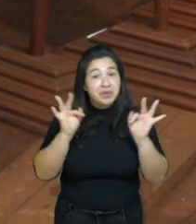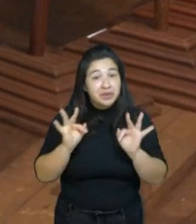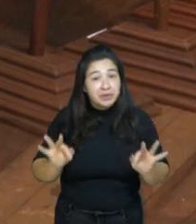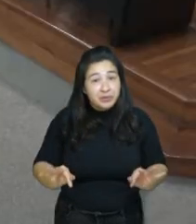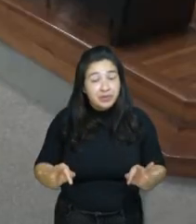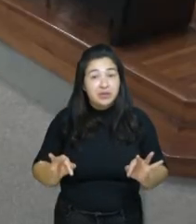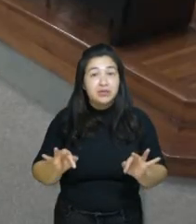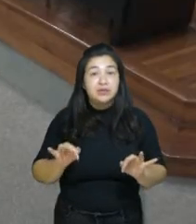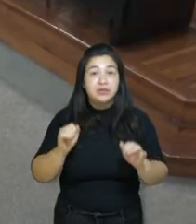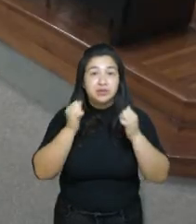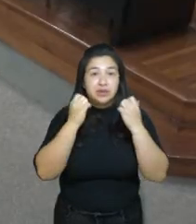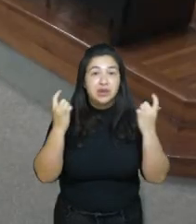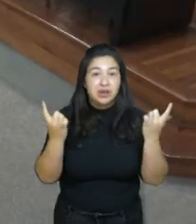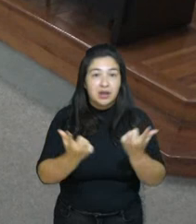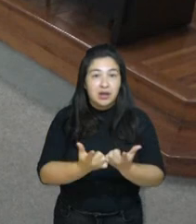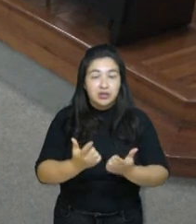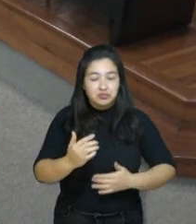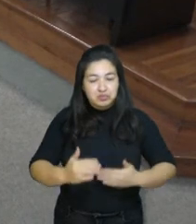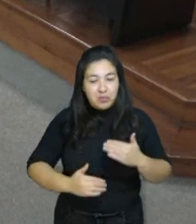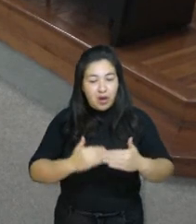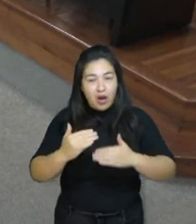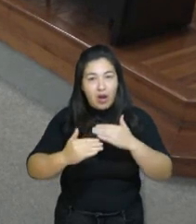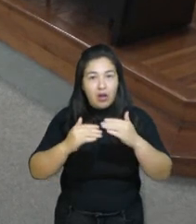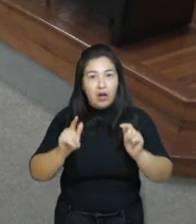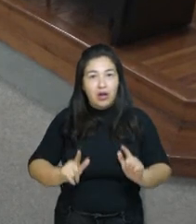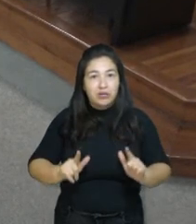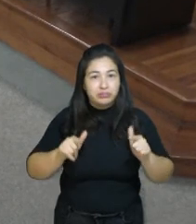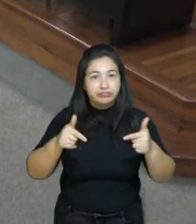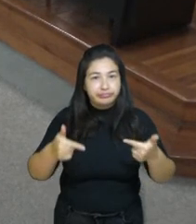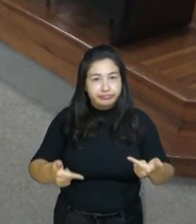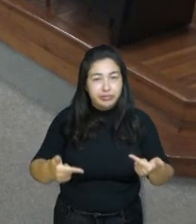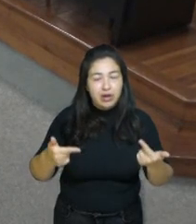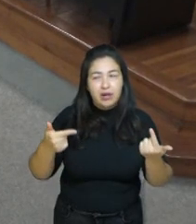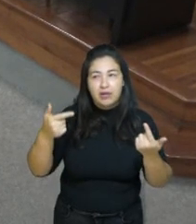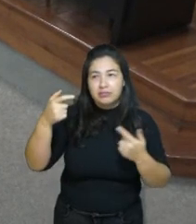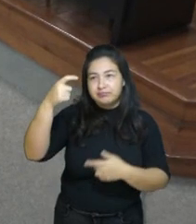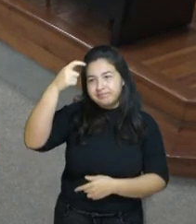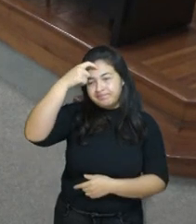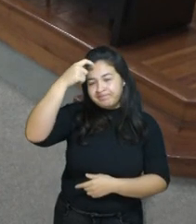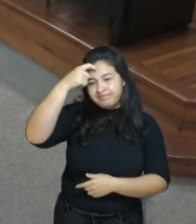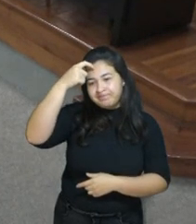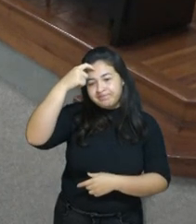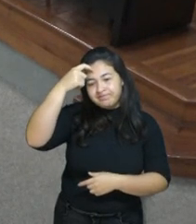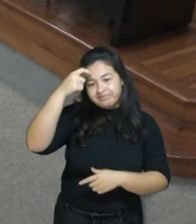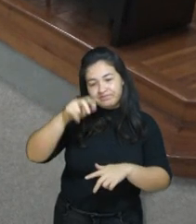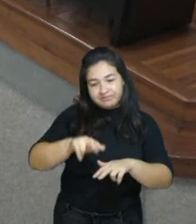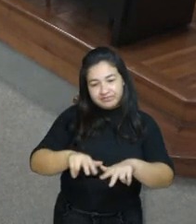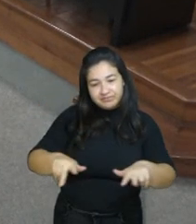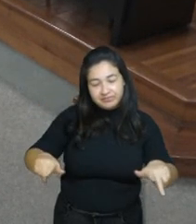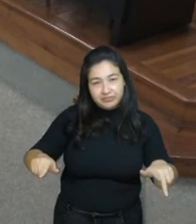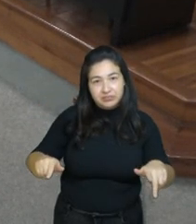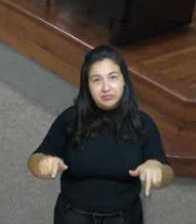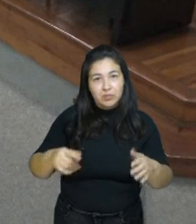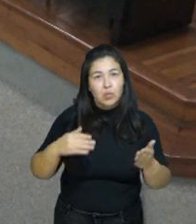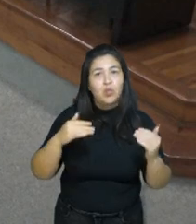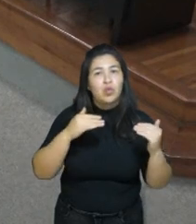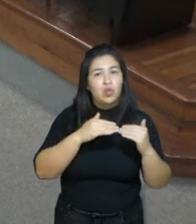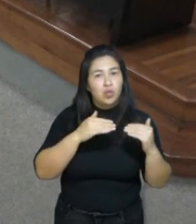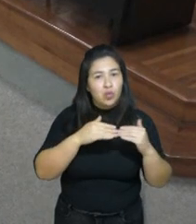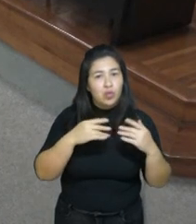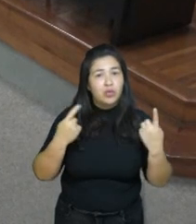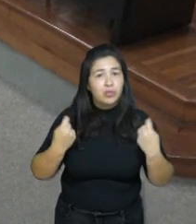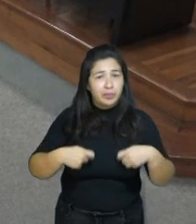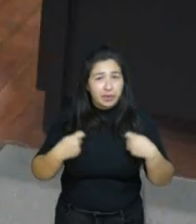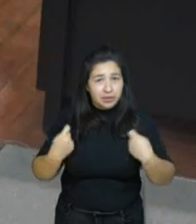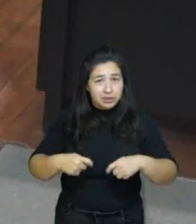esteja desenvolvendo todas essas ações de conscientização. Eu concordo plenamente com o Marquito que a gente tem que fazer essas ações,